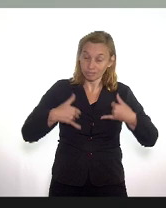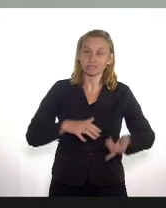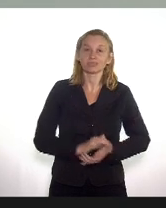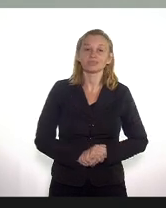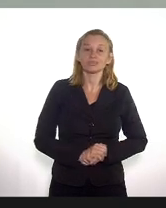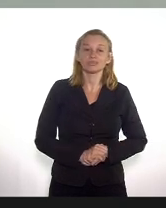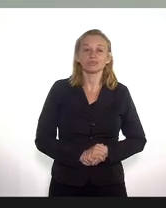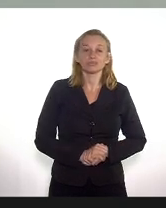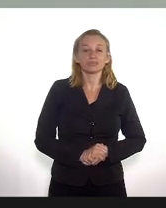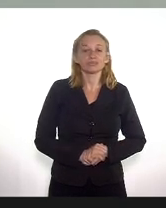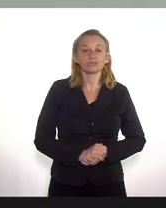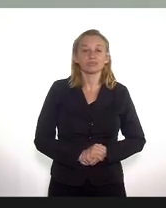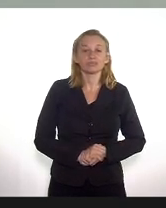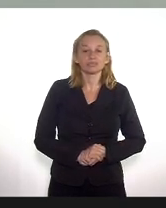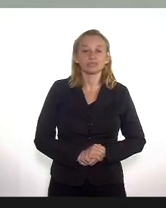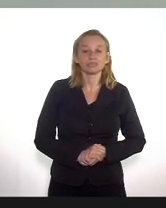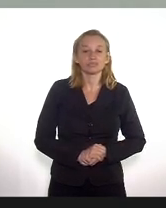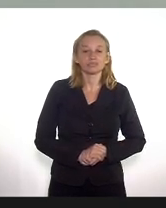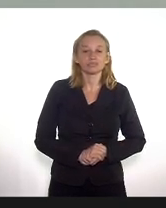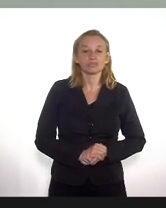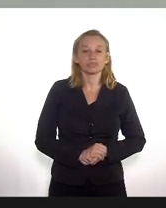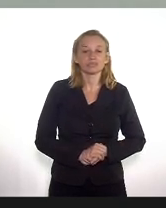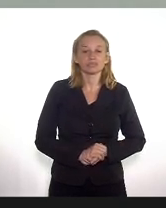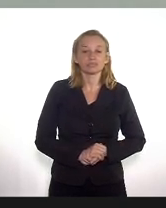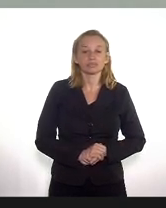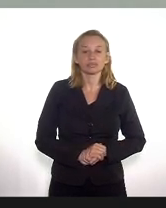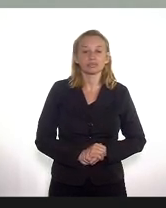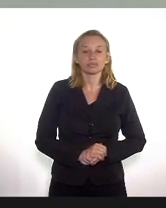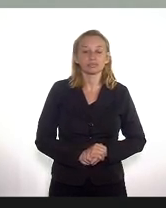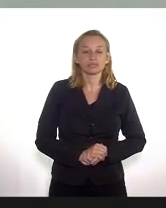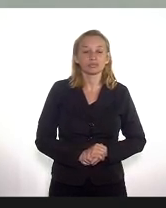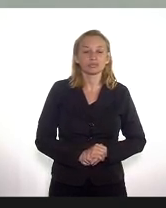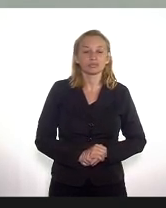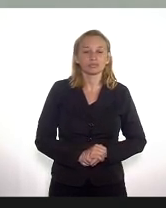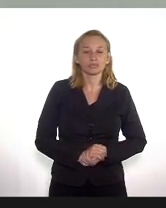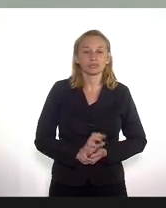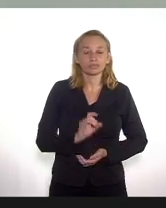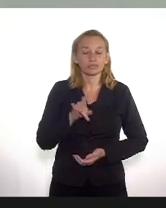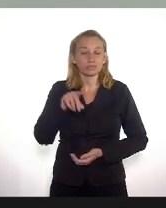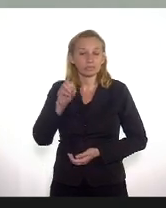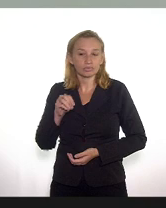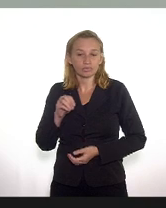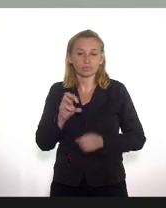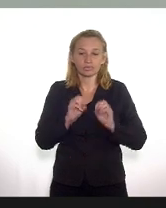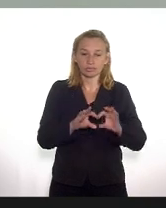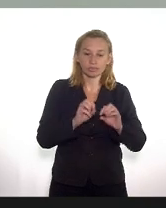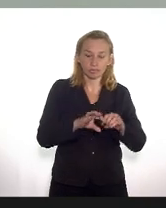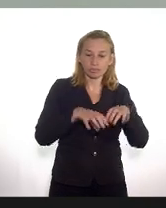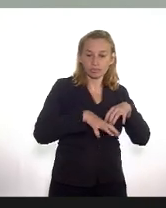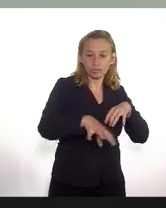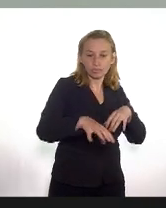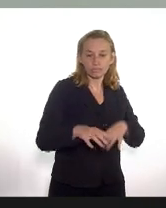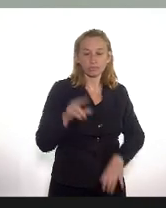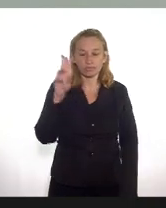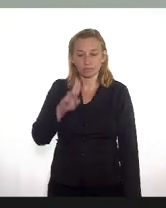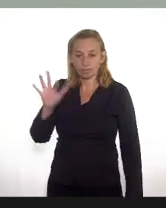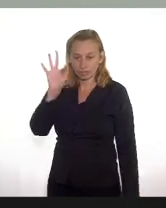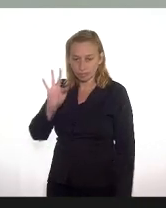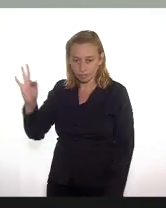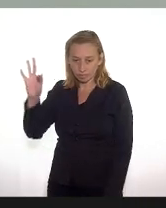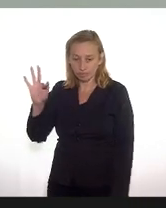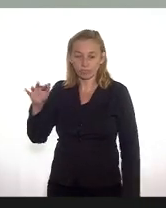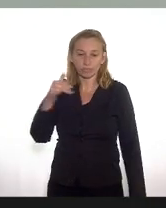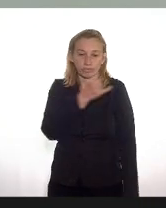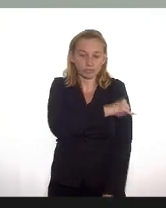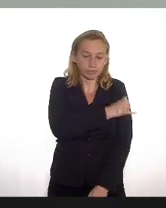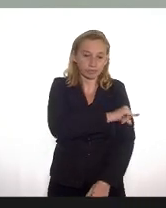orgulho, muita honra, nós institucionalizamos o Núcleo de Ensino à Distância na Universidade Federal do Rio de Janeiro.